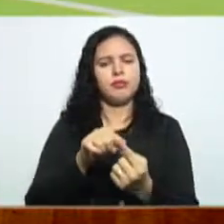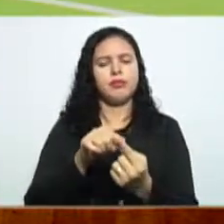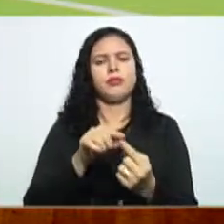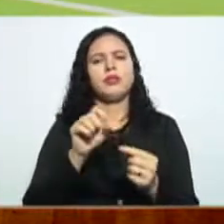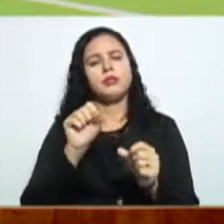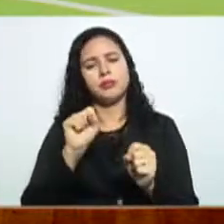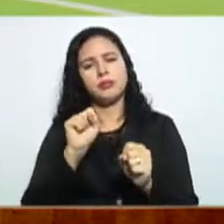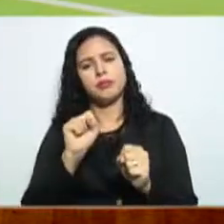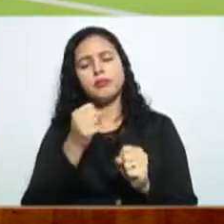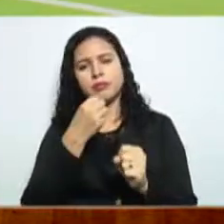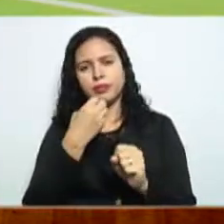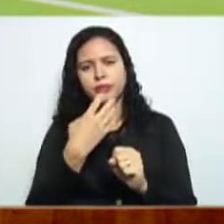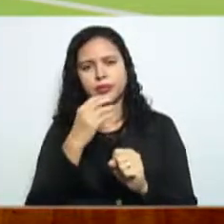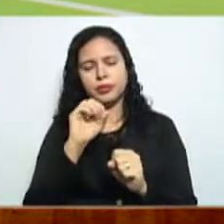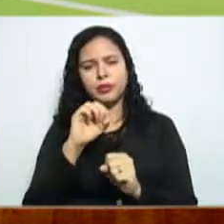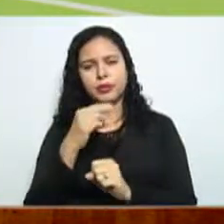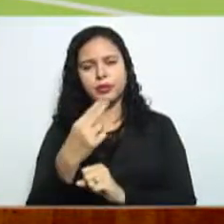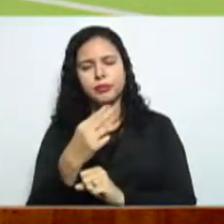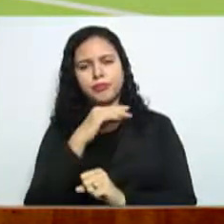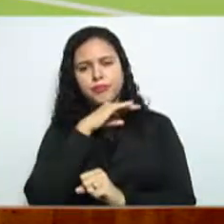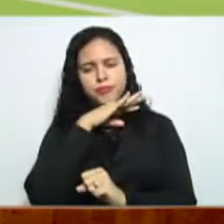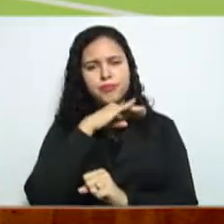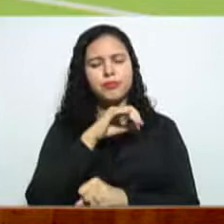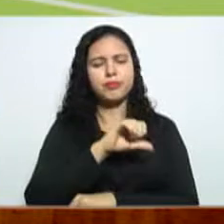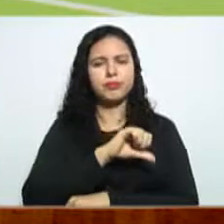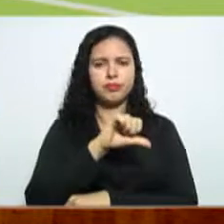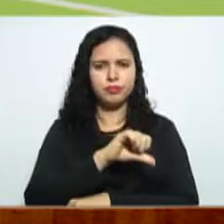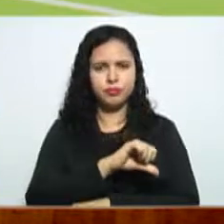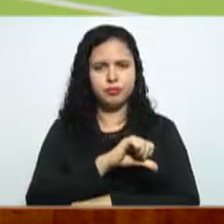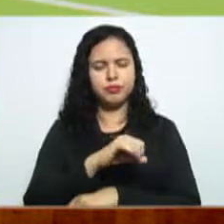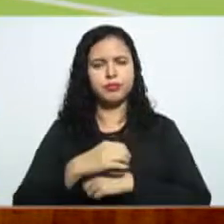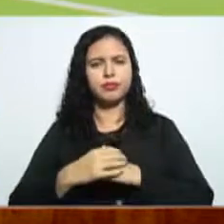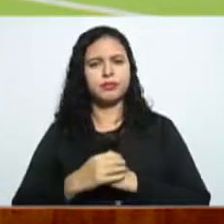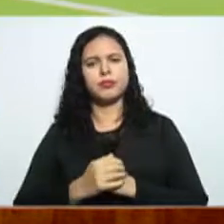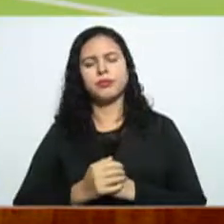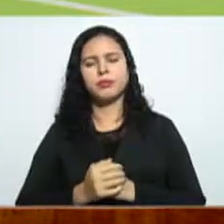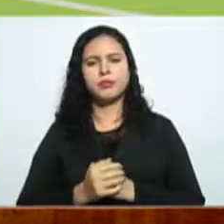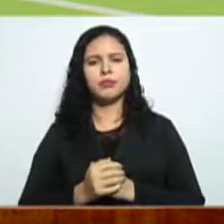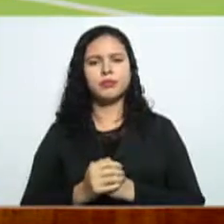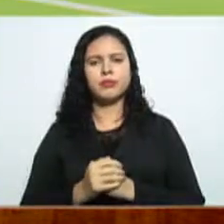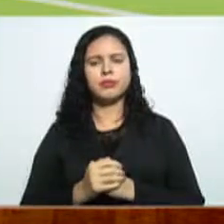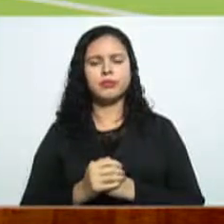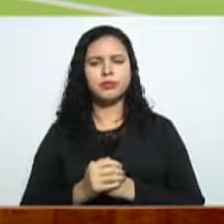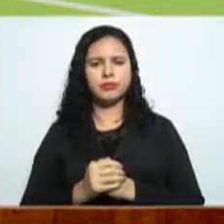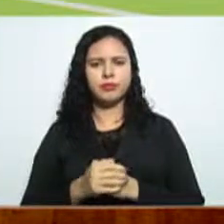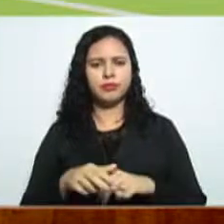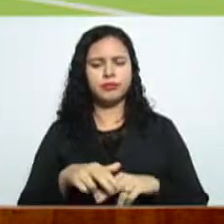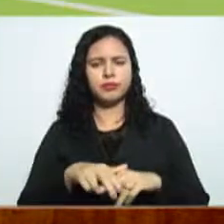ser boas, ou podem ser não tão boas, ou podem ser ruins. Então,